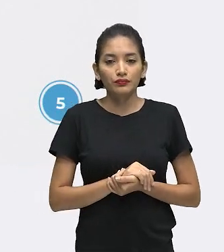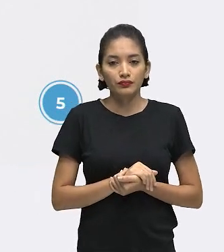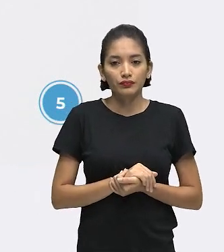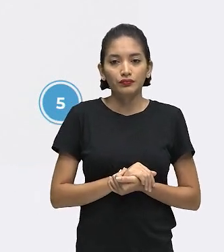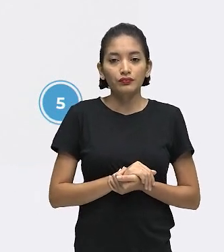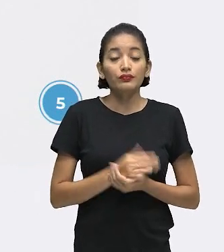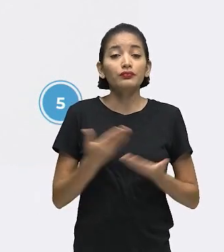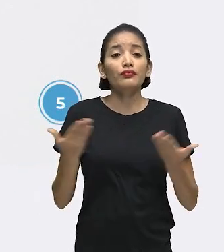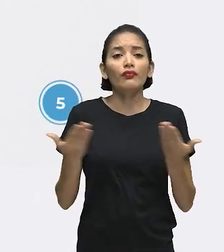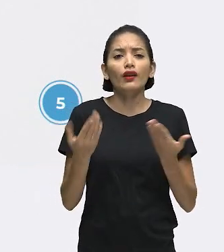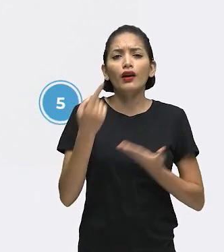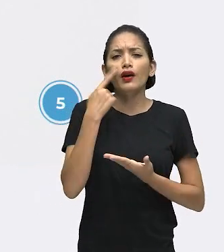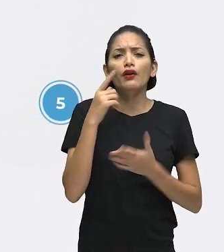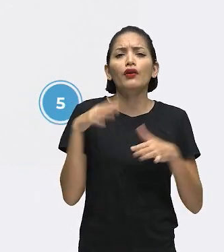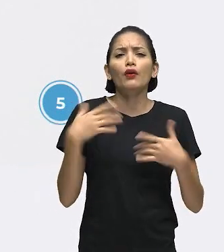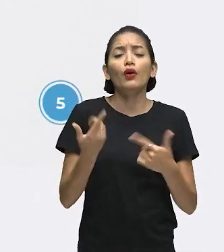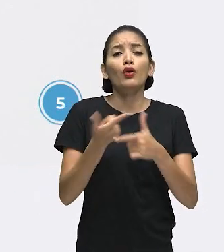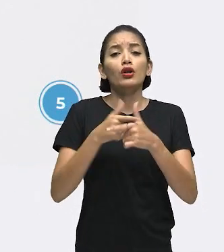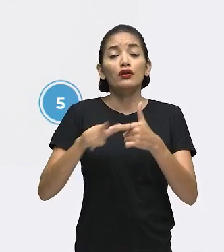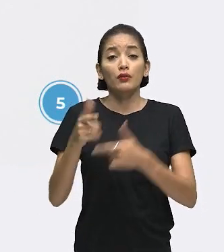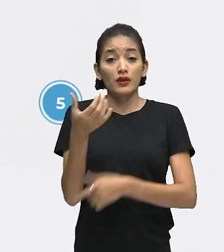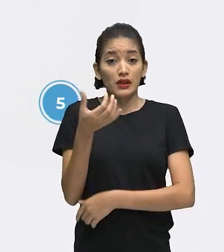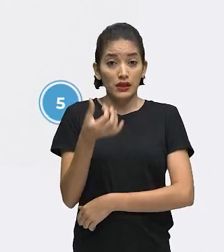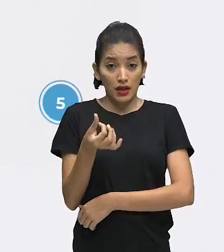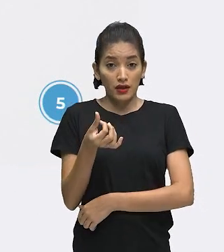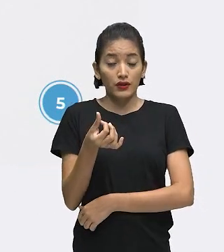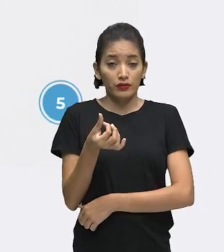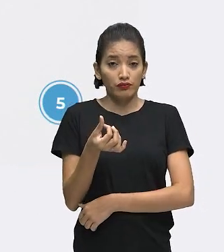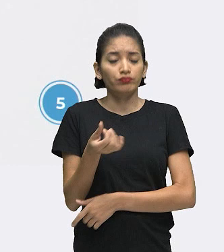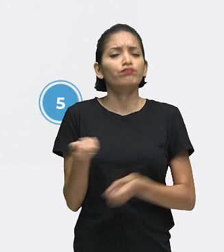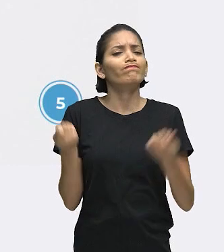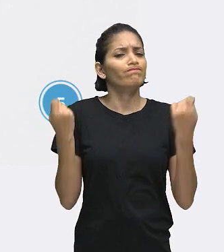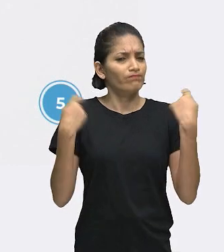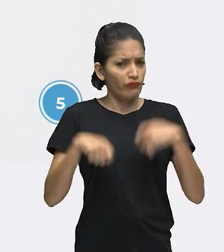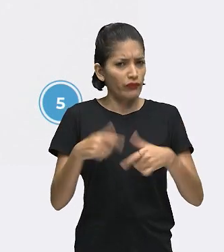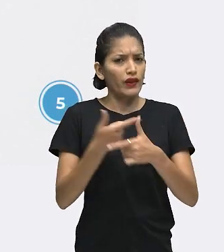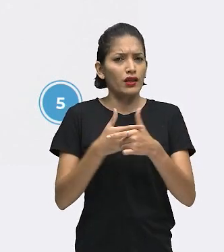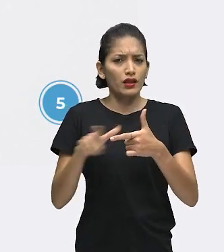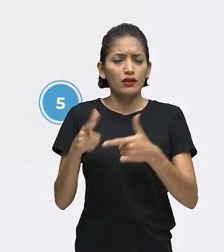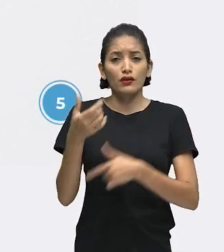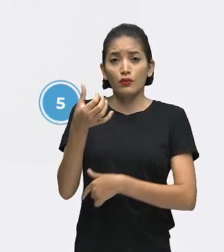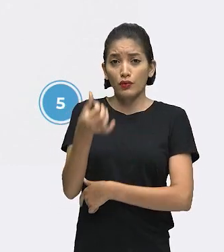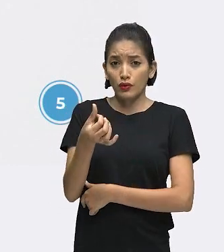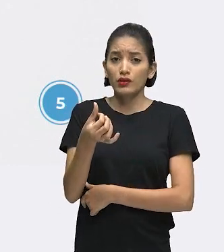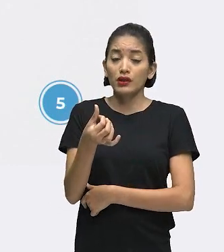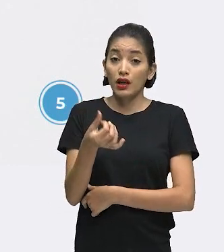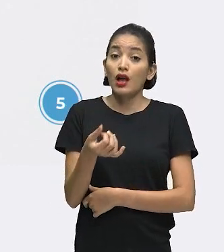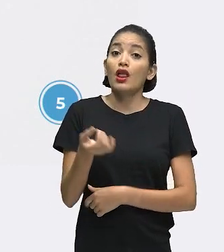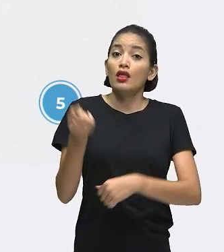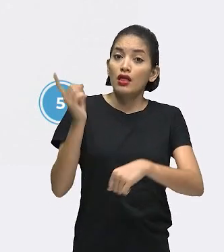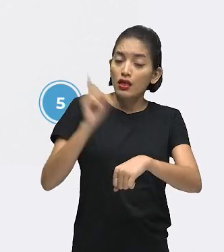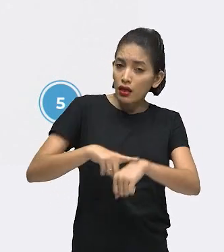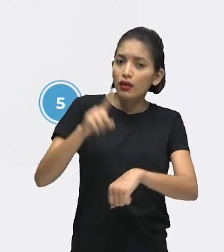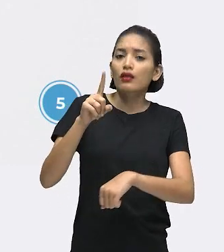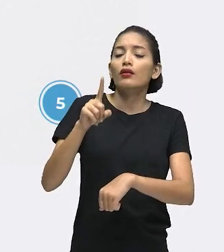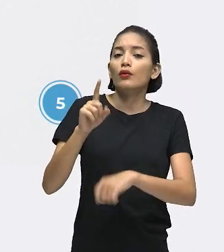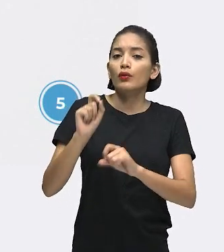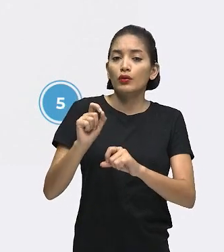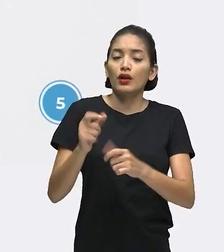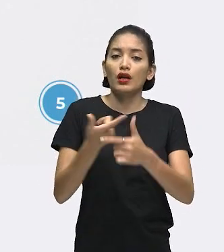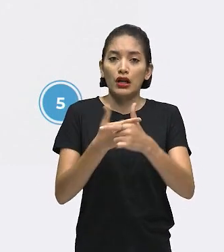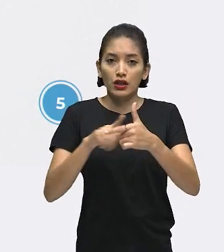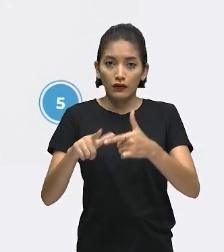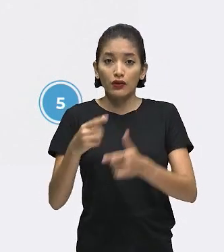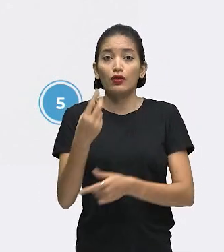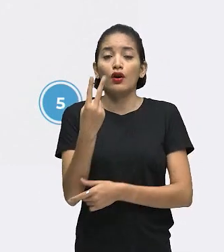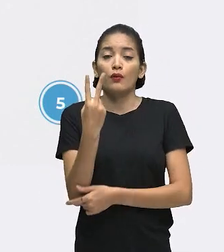o número é divisível por 6. Ele vai ser divisível por 6 quando for, ao mesmo tempo, divisível